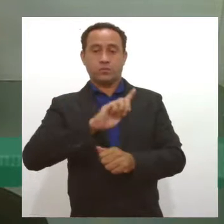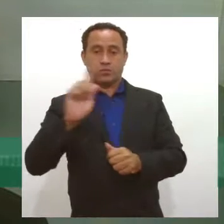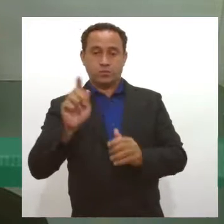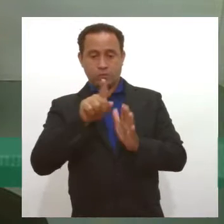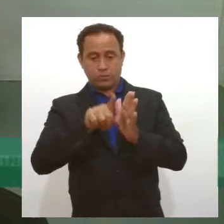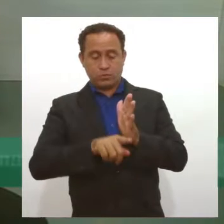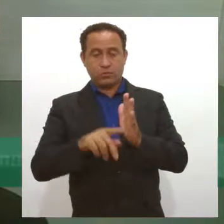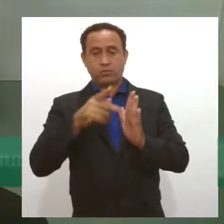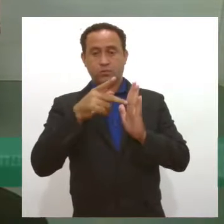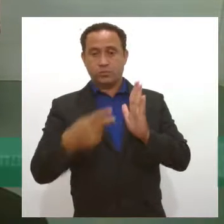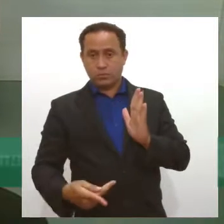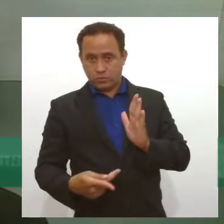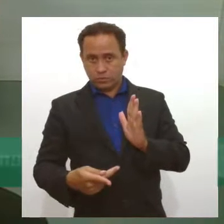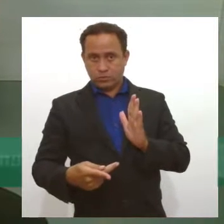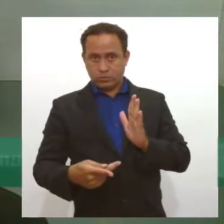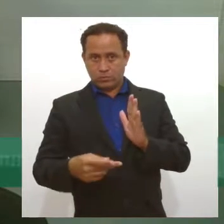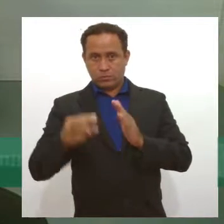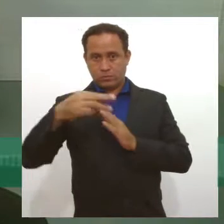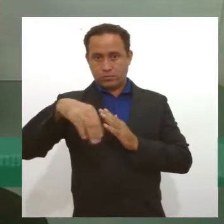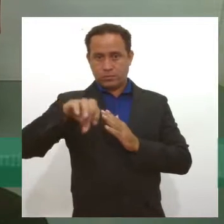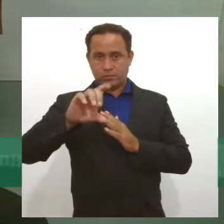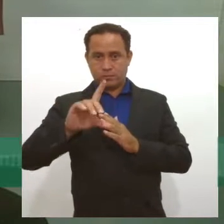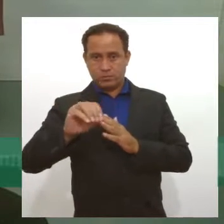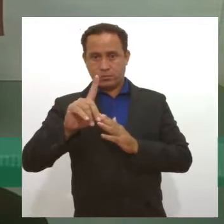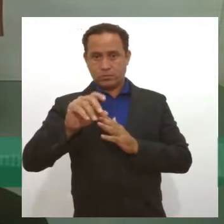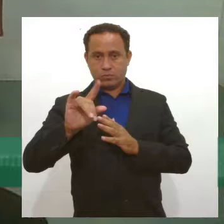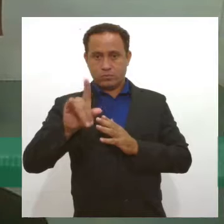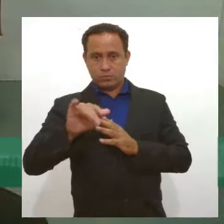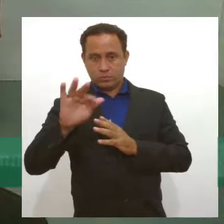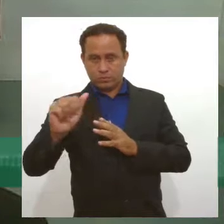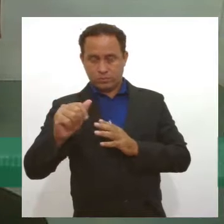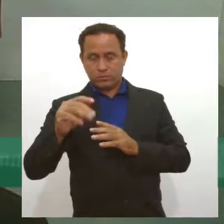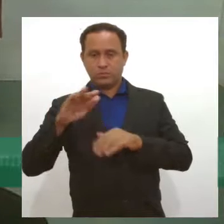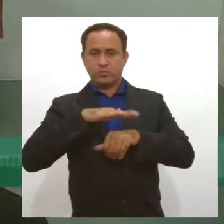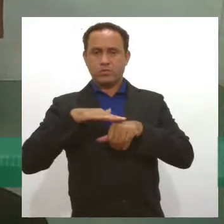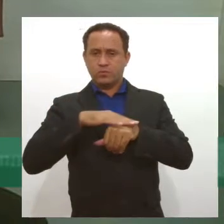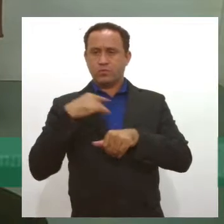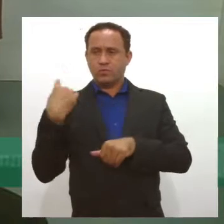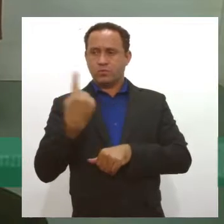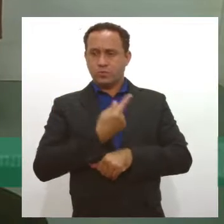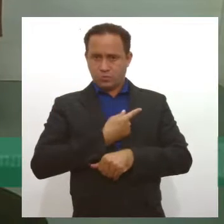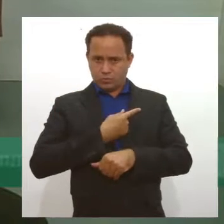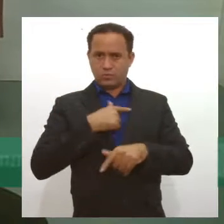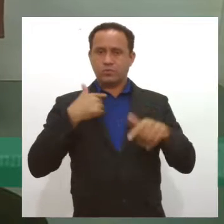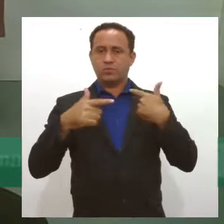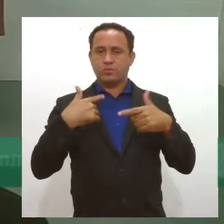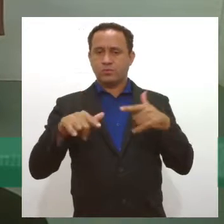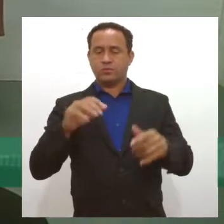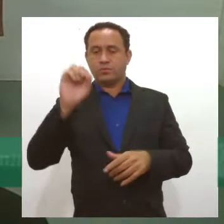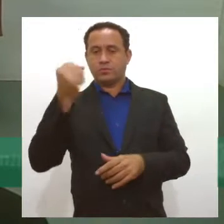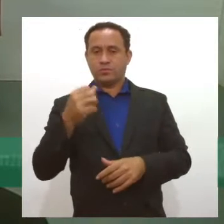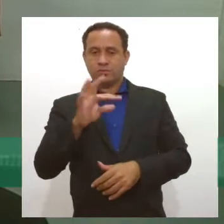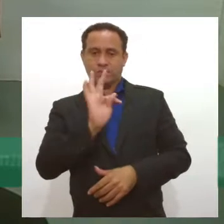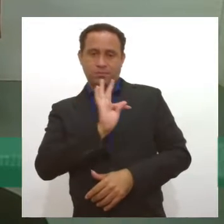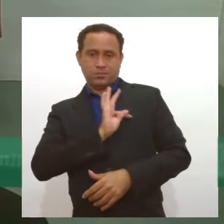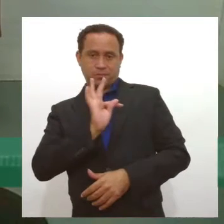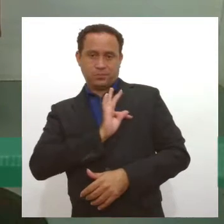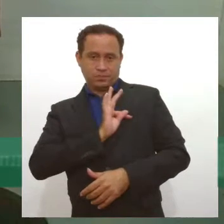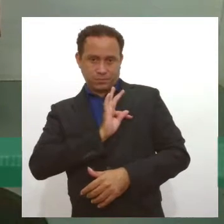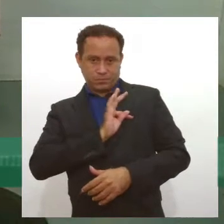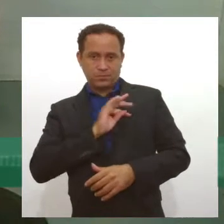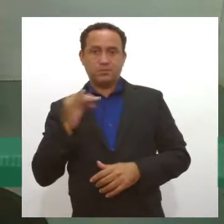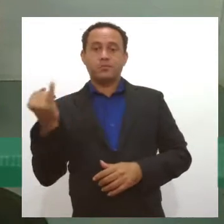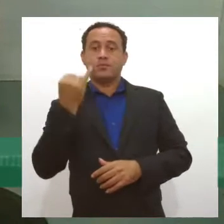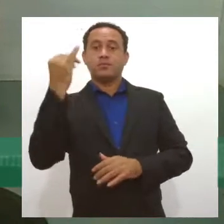e inovação, Marcelo Dózia, falou com o Congresso em Pauta sobre o trabalho do Sergipe Tech e a importância dessa nova